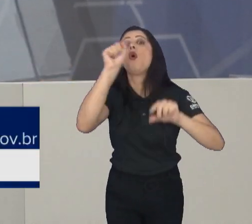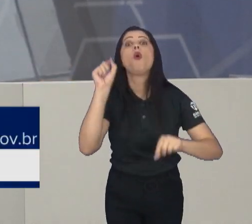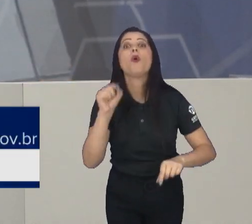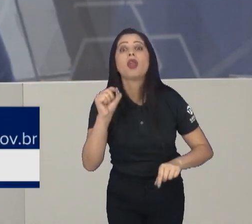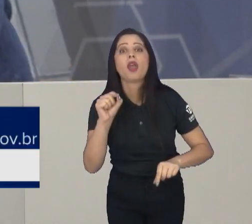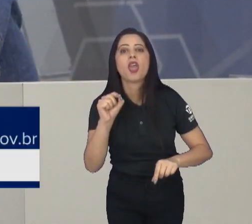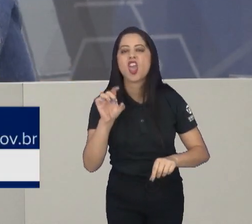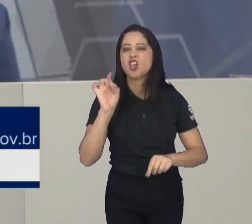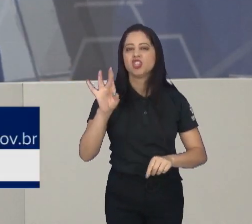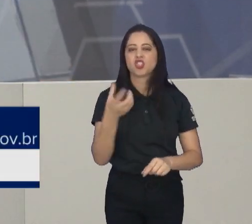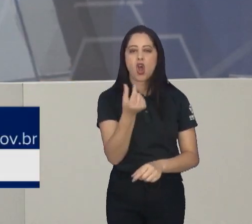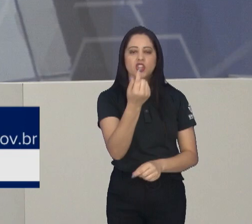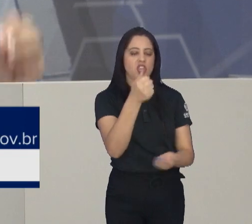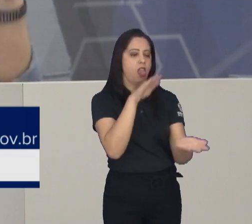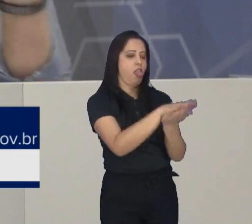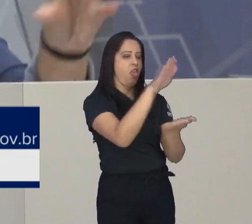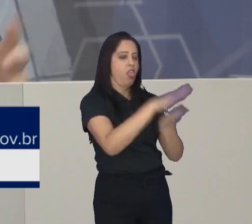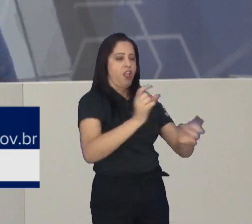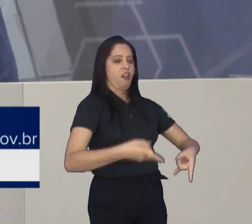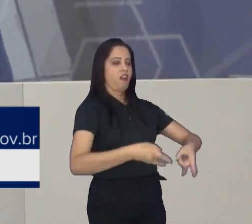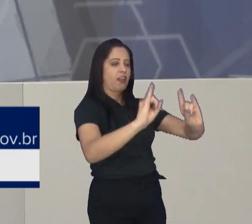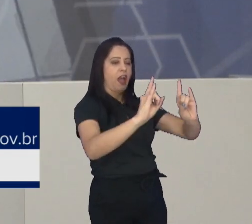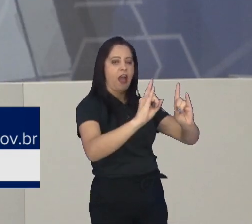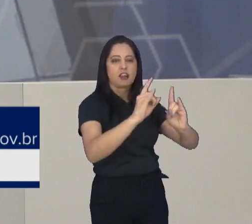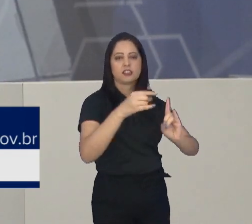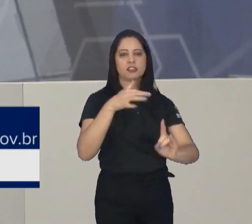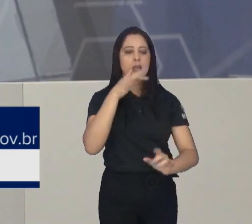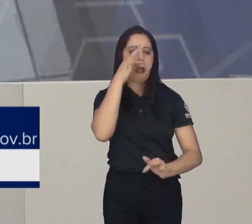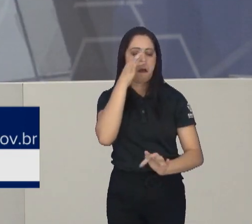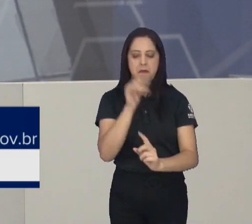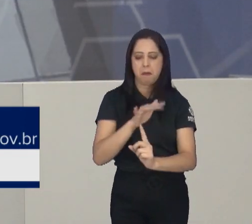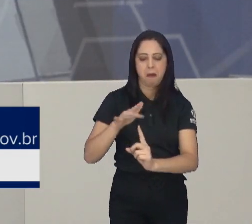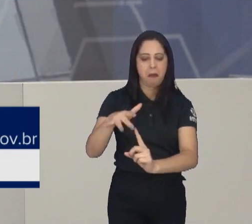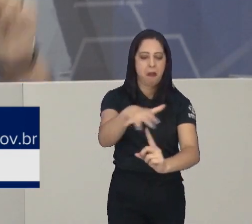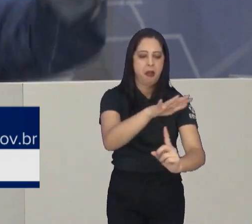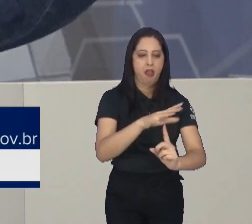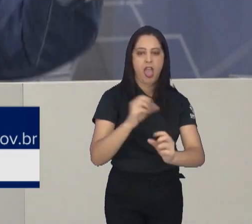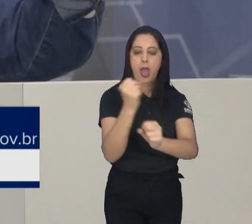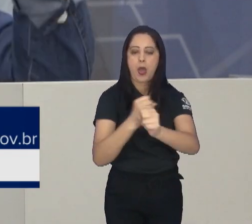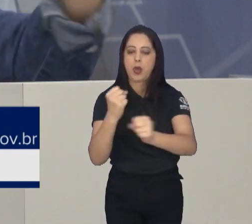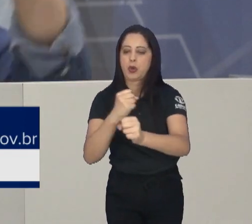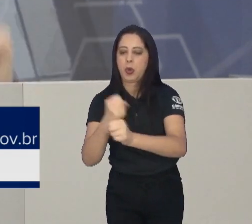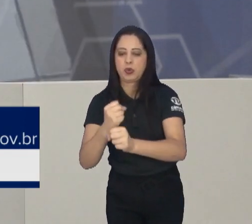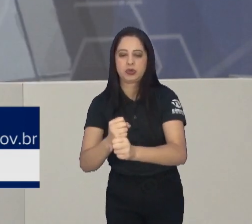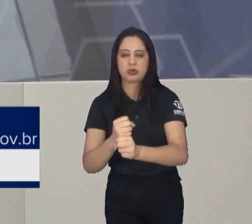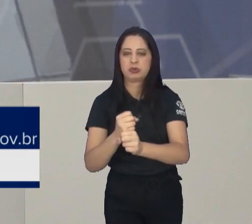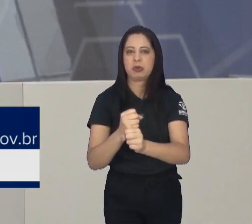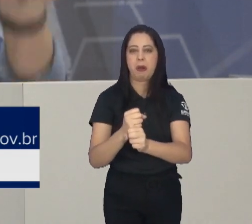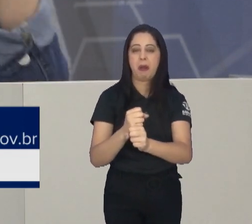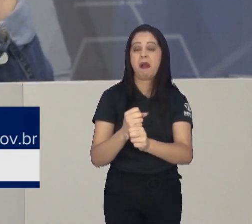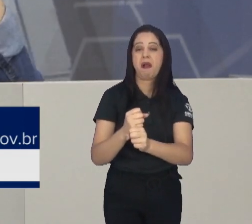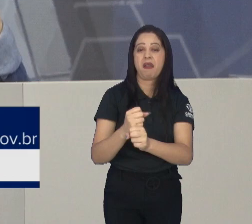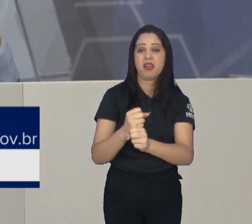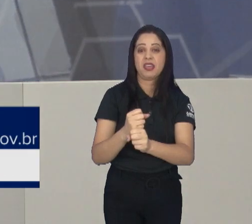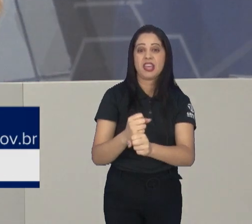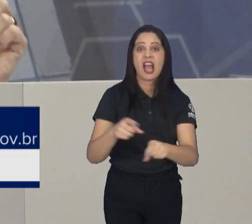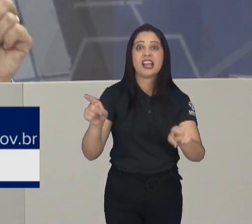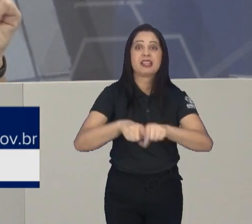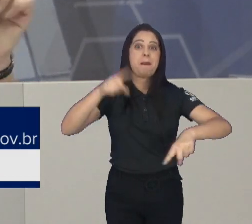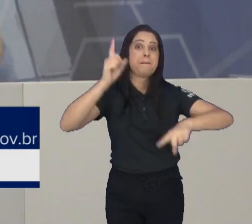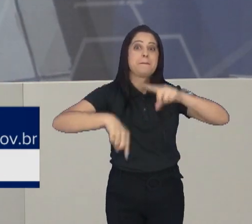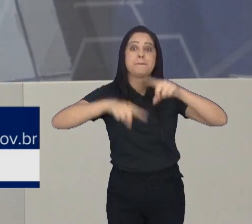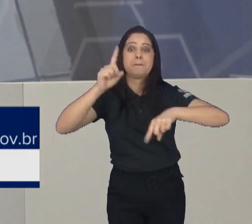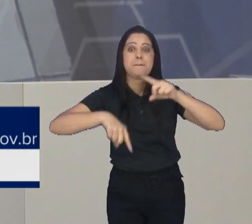esse dinheiro com prédio, com jardim, com reforma desnecessária em alguns lugares e aonde precisa não faz. Com